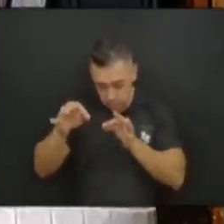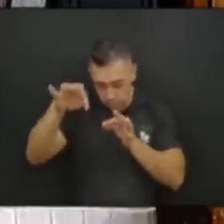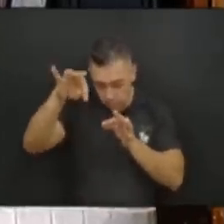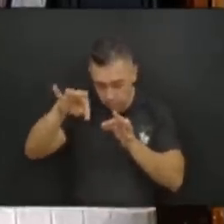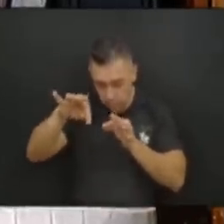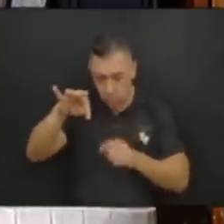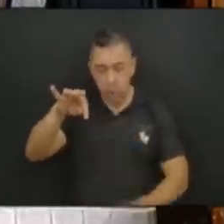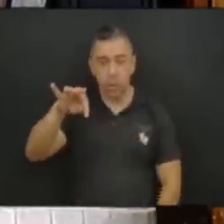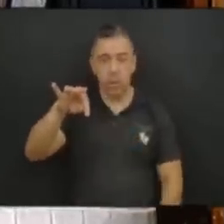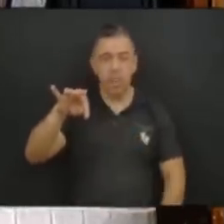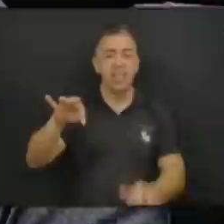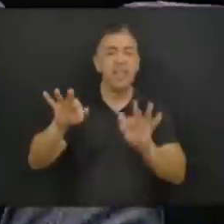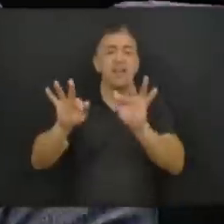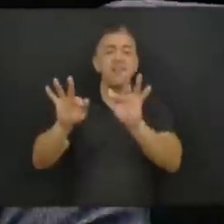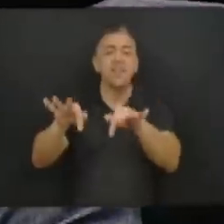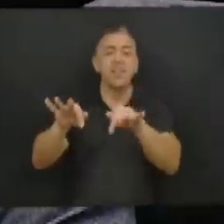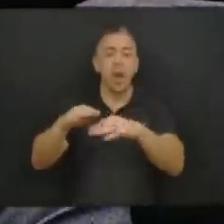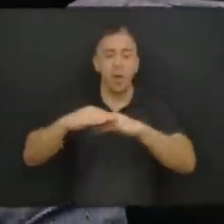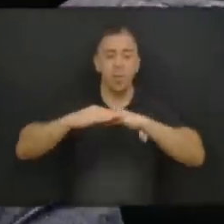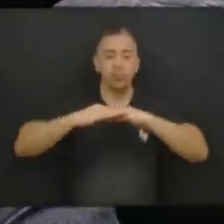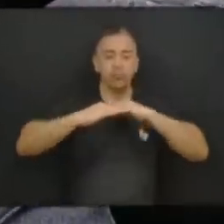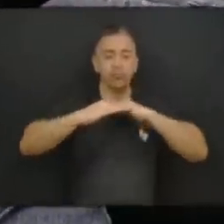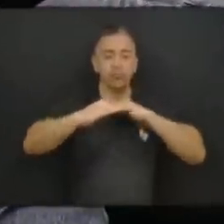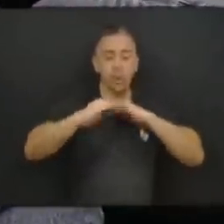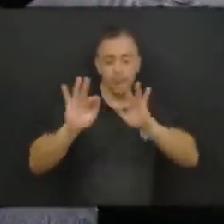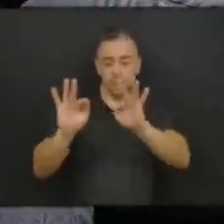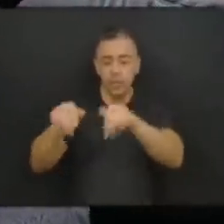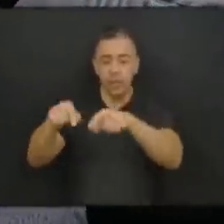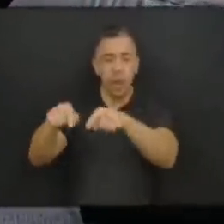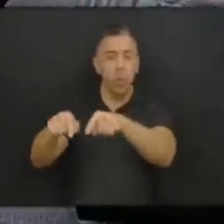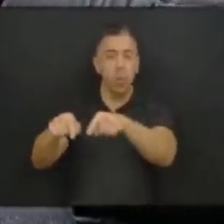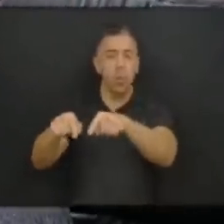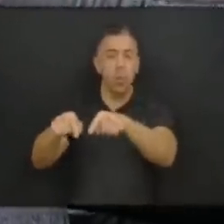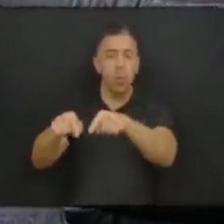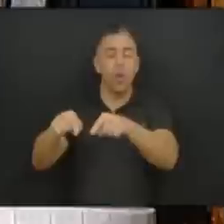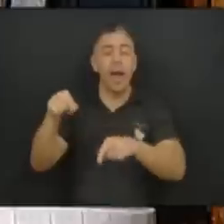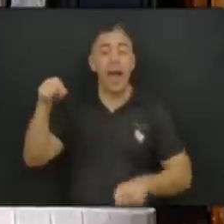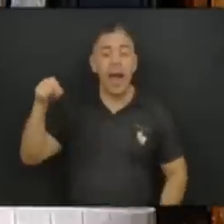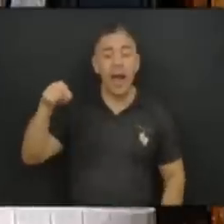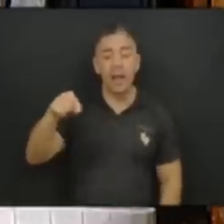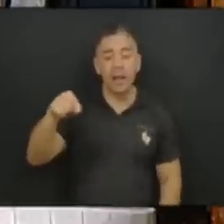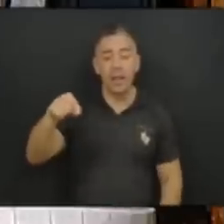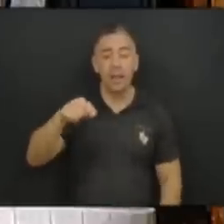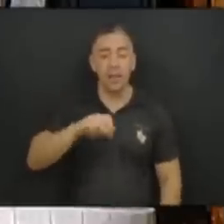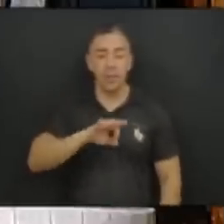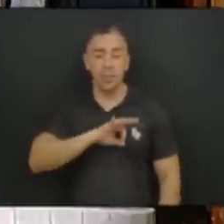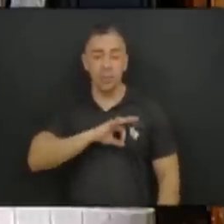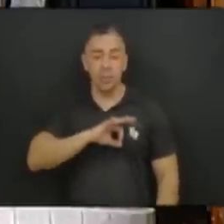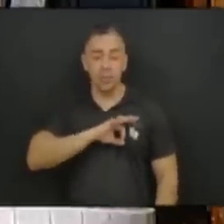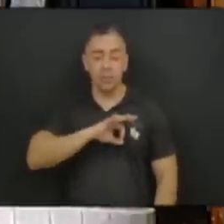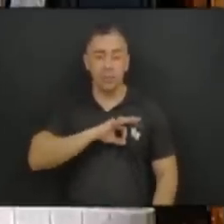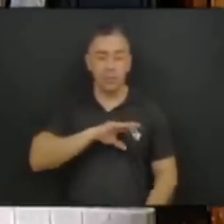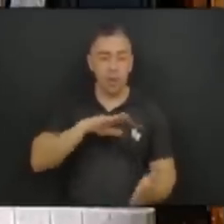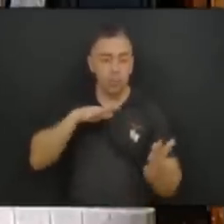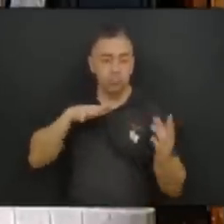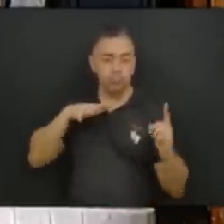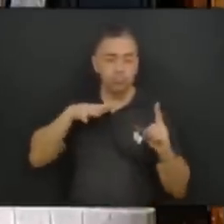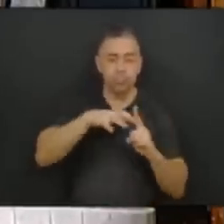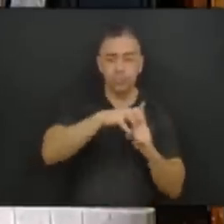acaba o asfalto a e foi aonde os nossos policiais se acidentaram